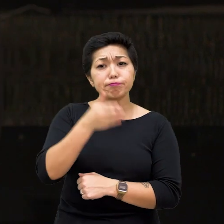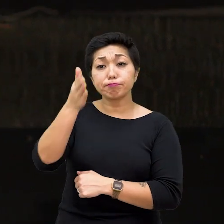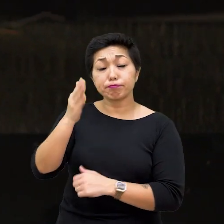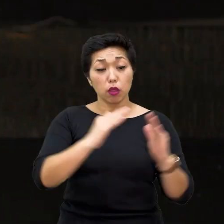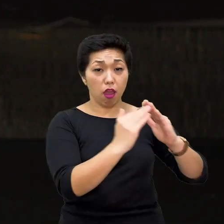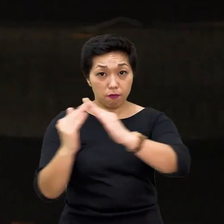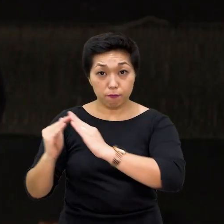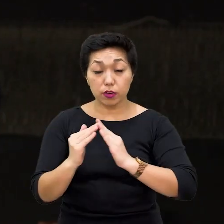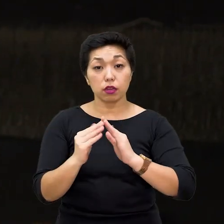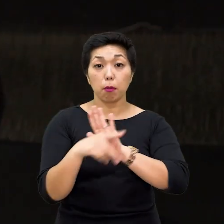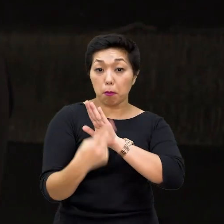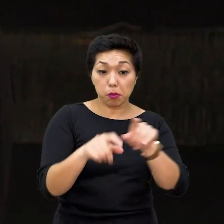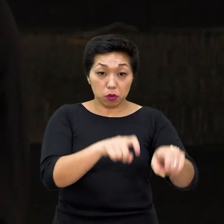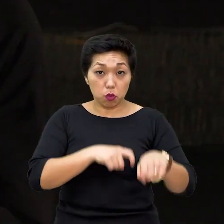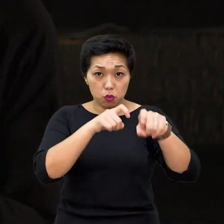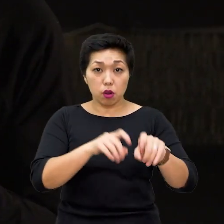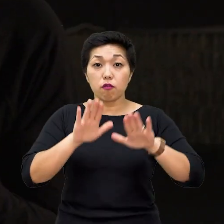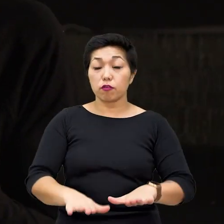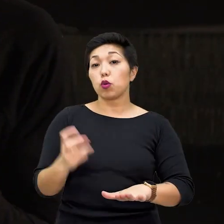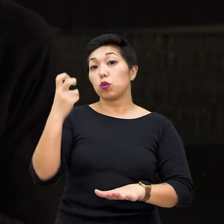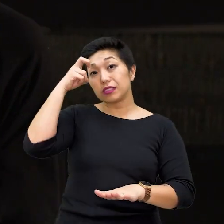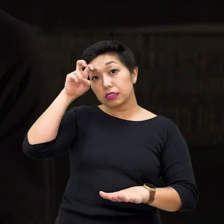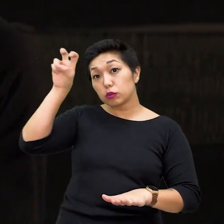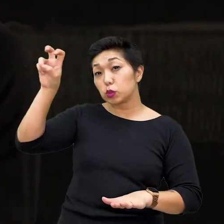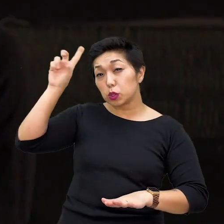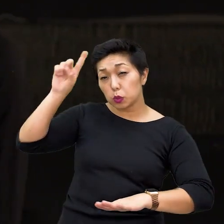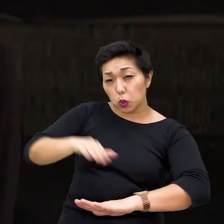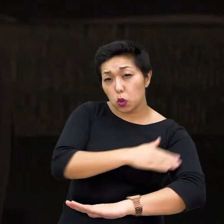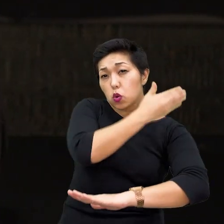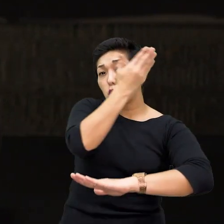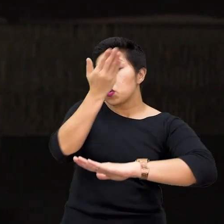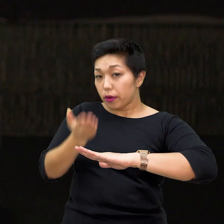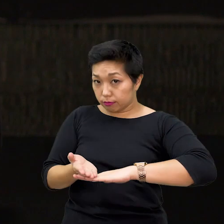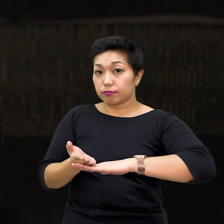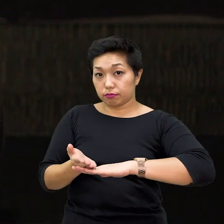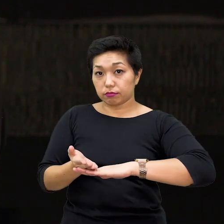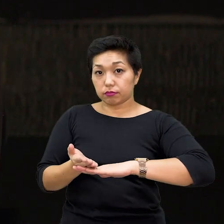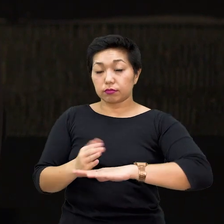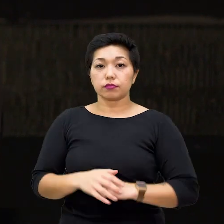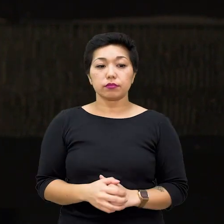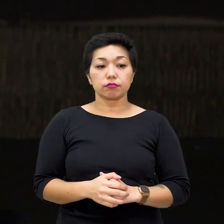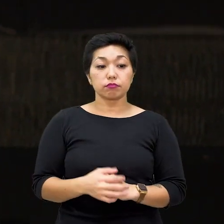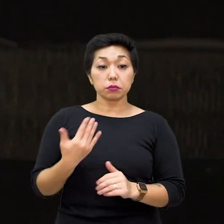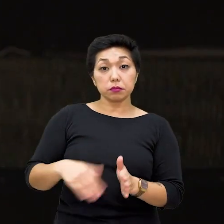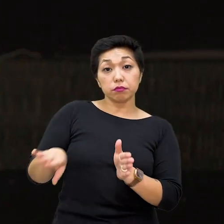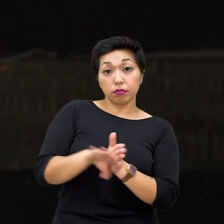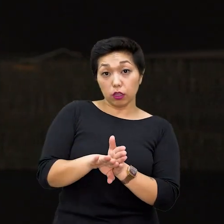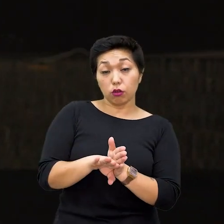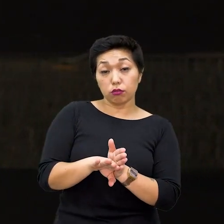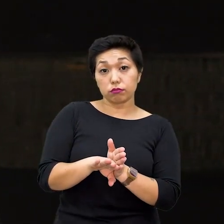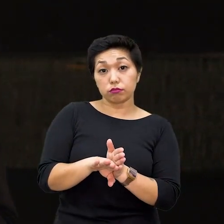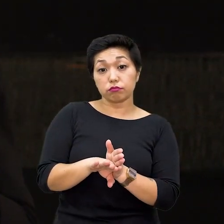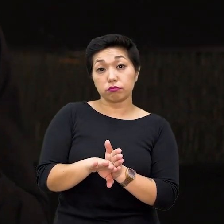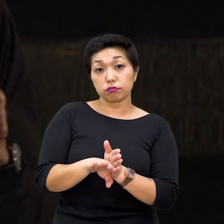nós passamos 5 dias inteiros, né? E aí chegamos lá